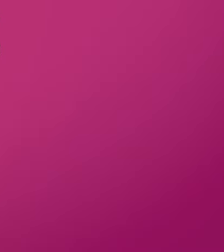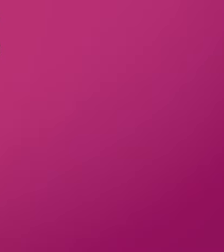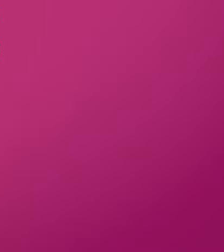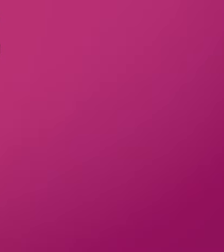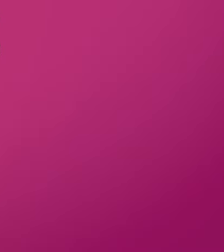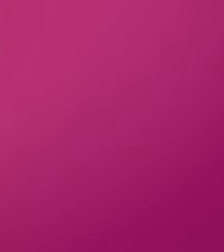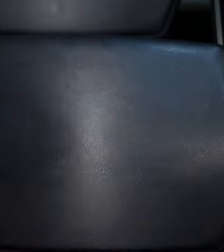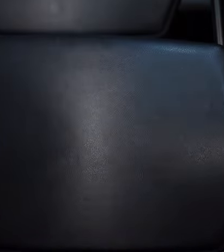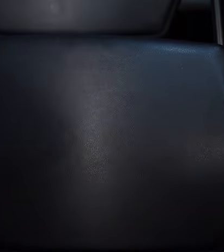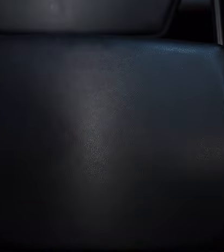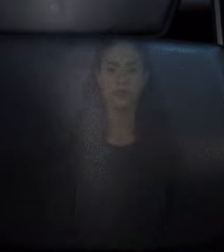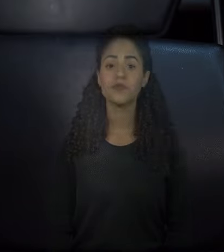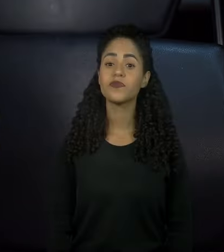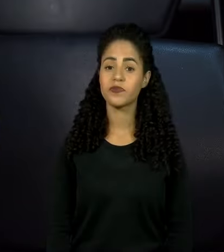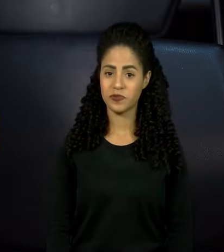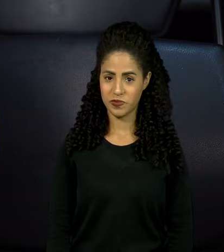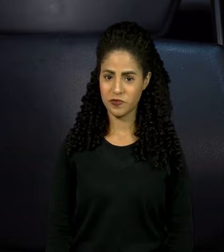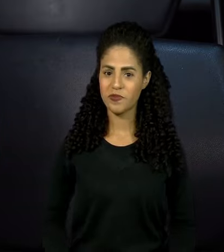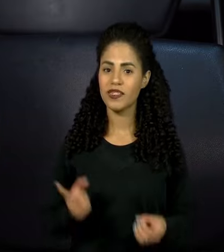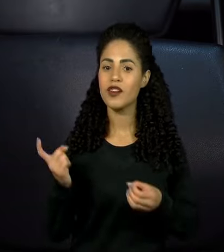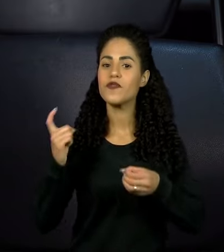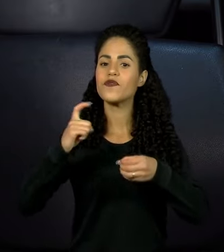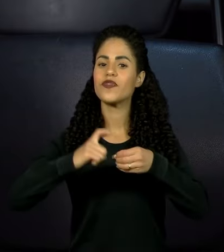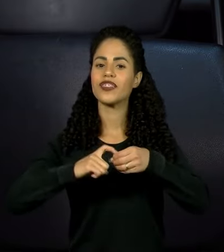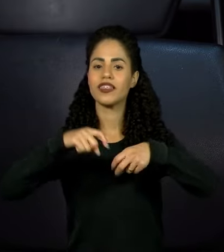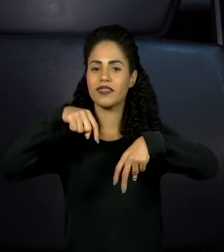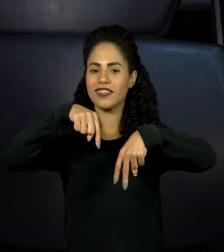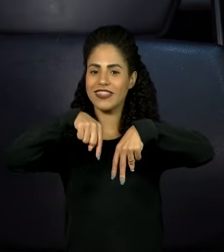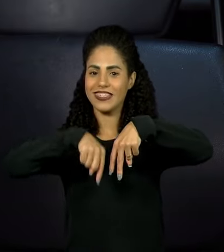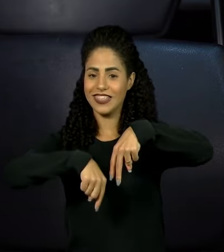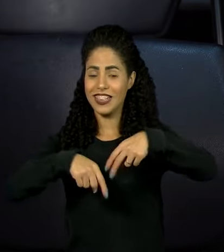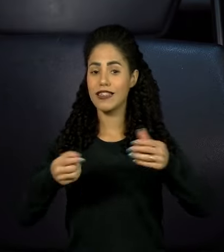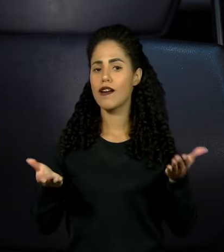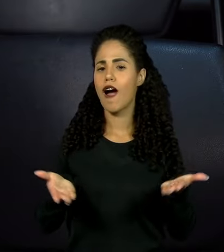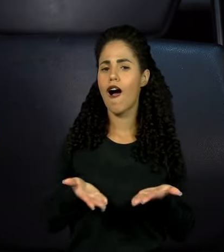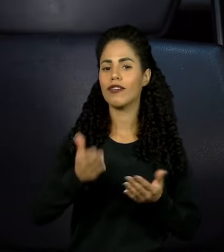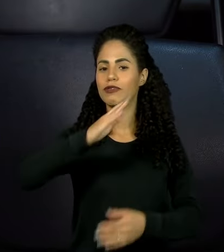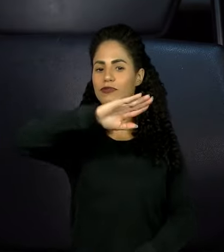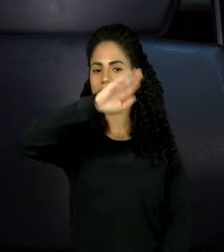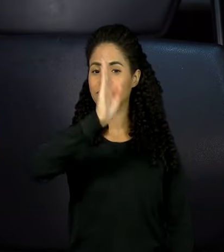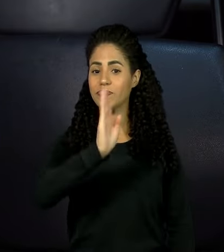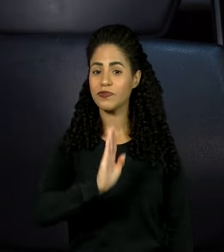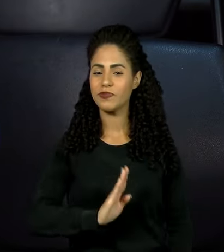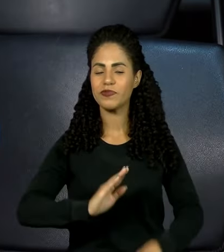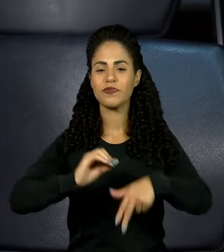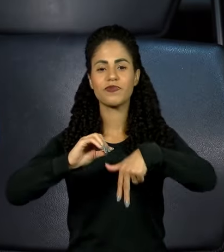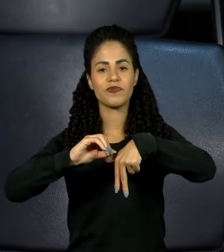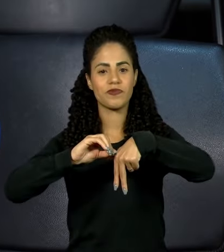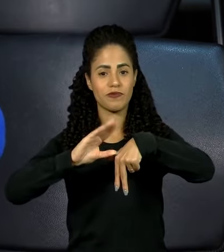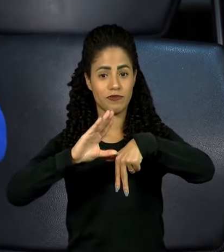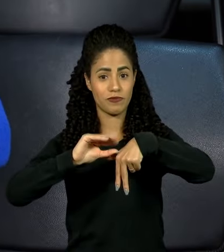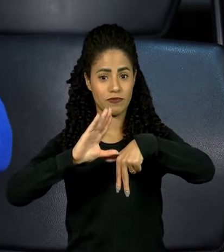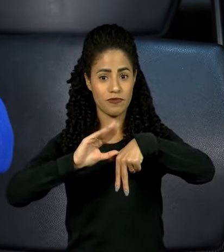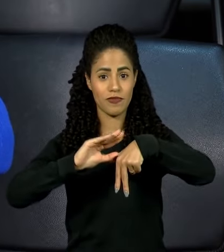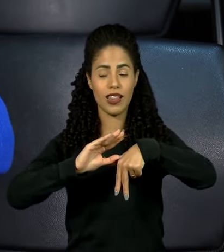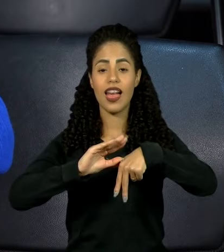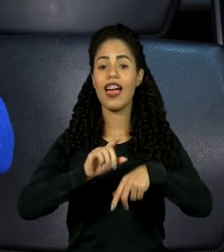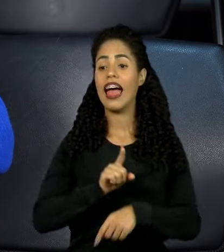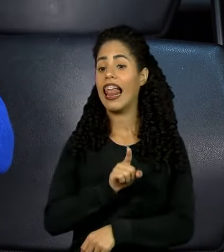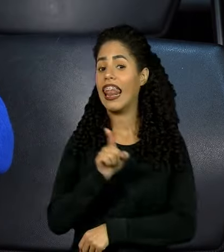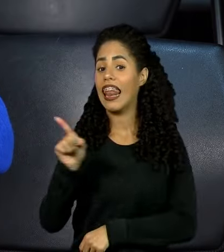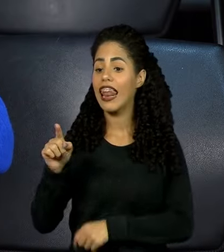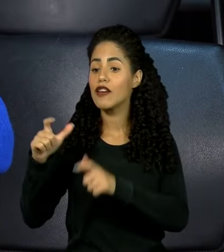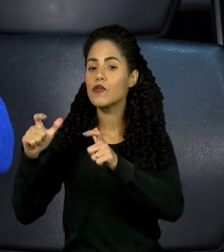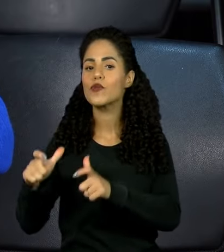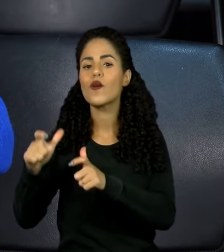abraço muito bem Estamos de volta aqui no nosso Arena dos saberes para todo o Brasil pela TV Cultura a gente saiu lá do